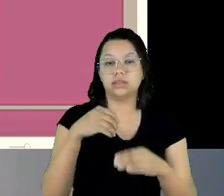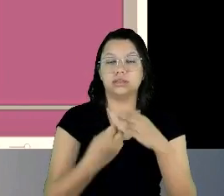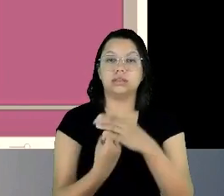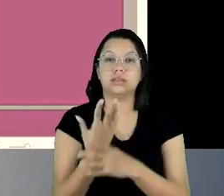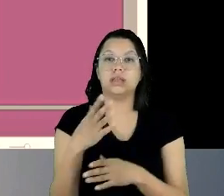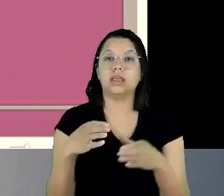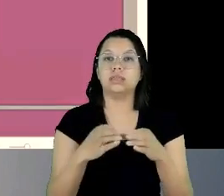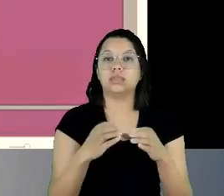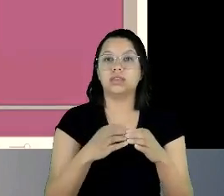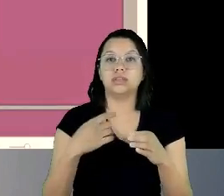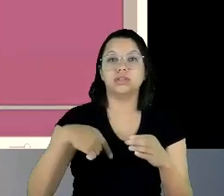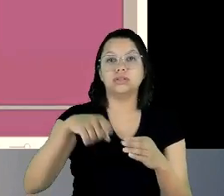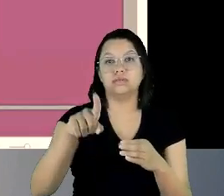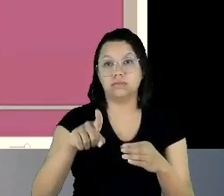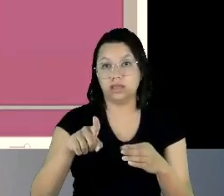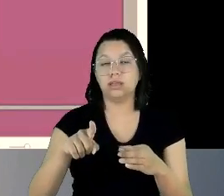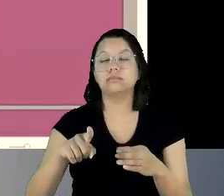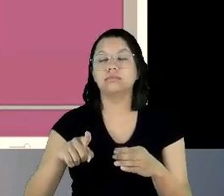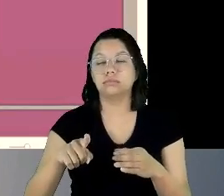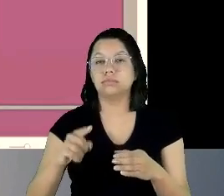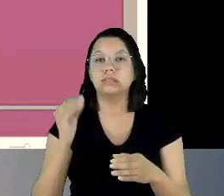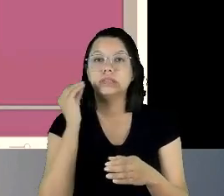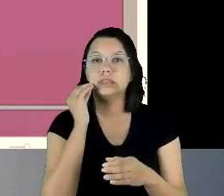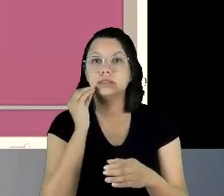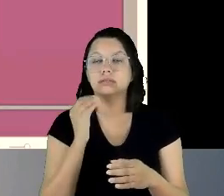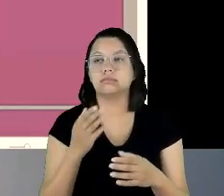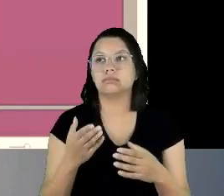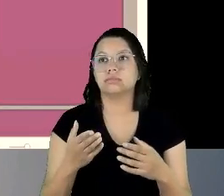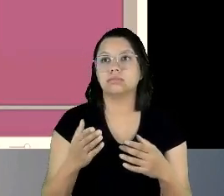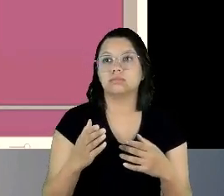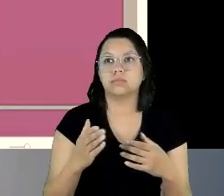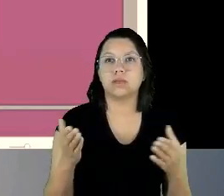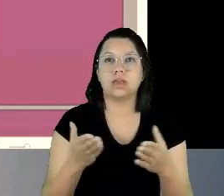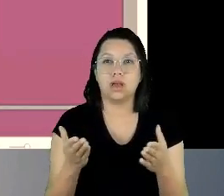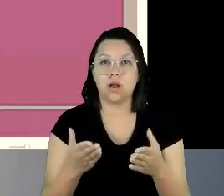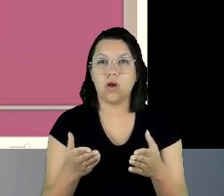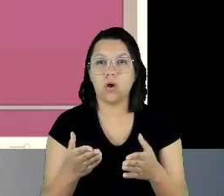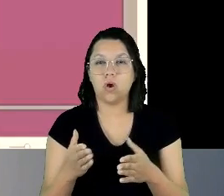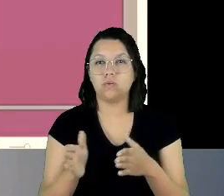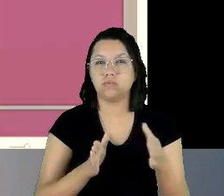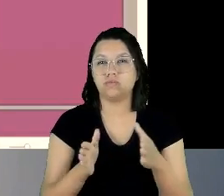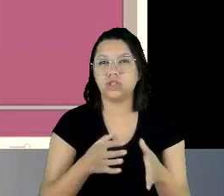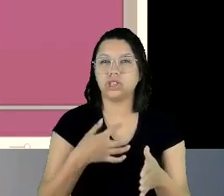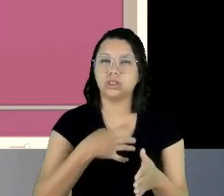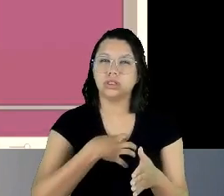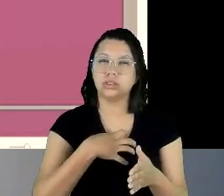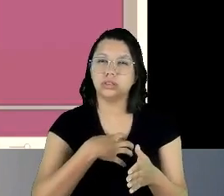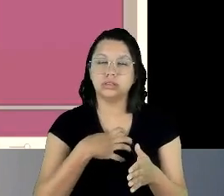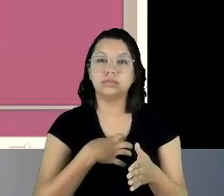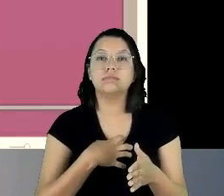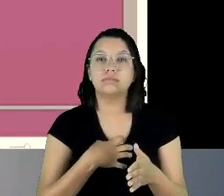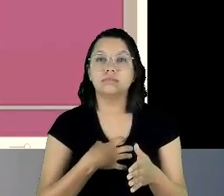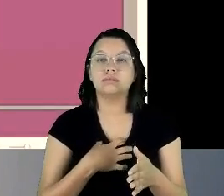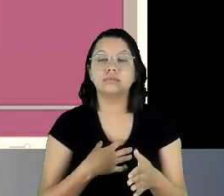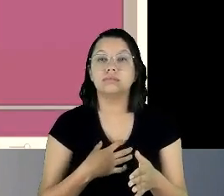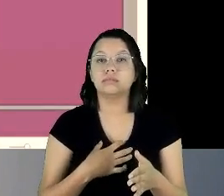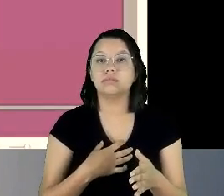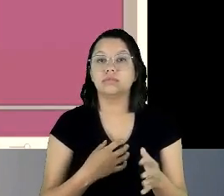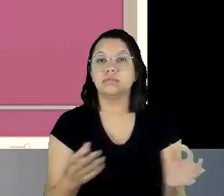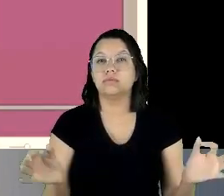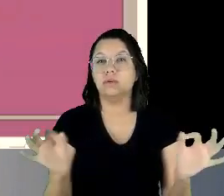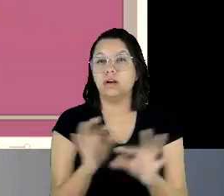a gente sai para um protótipo, e hoje a gente está nessa fase de sensibilização, ou seja, estamos completando um